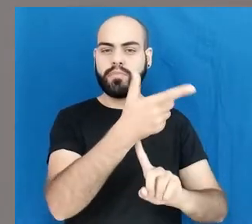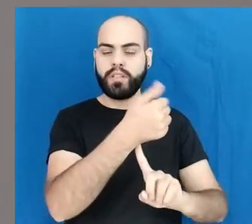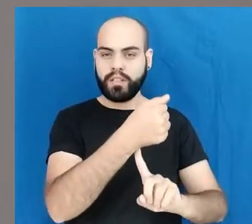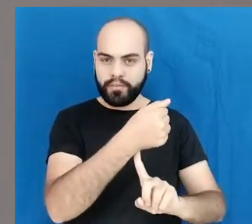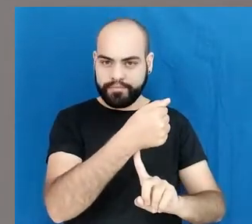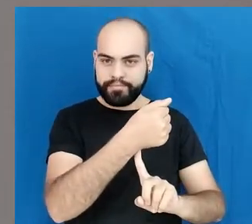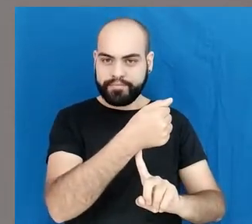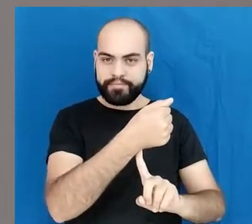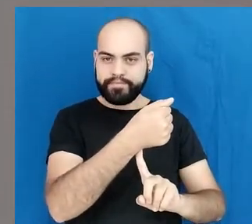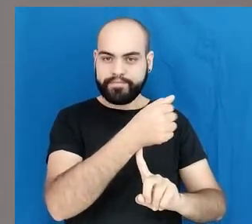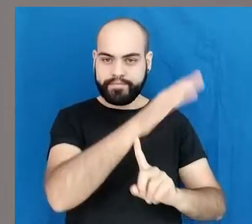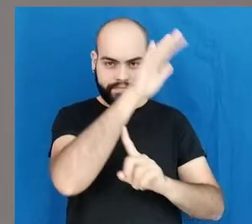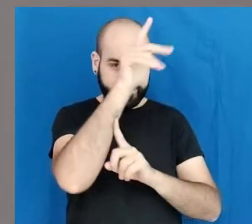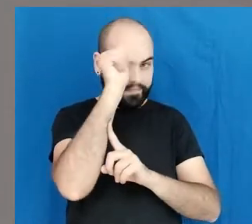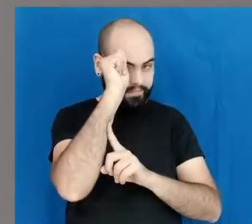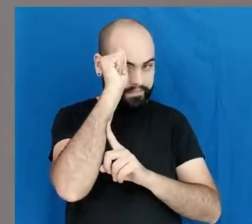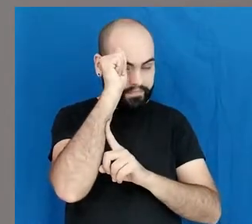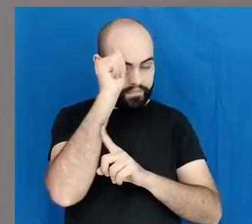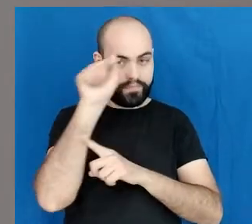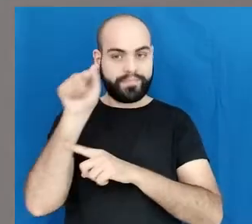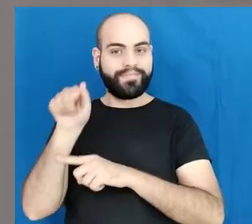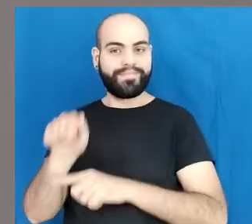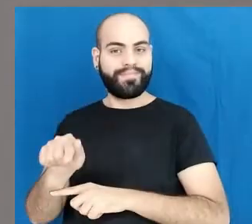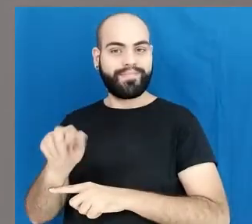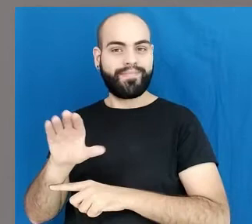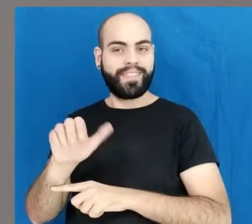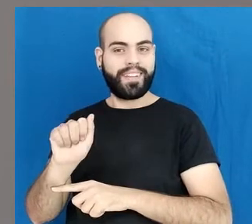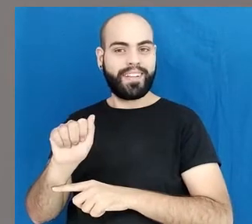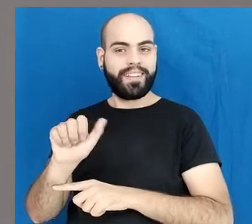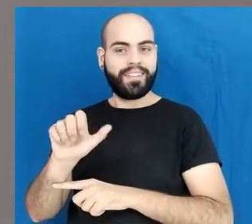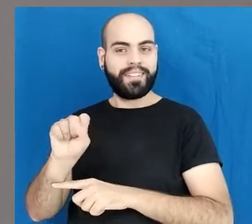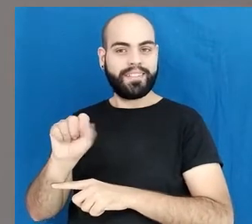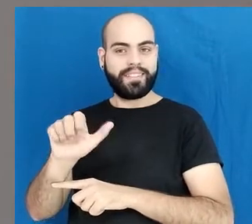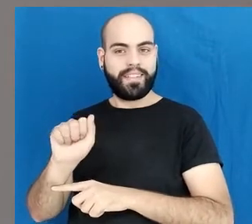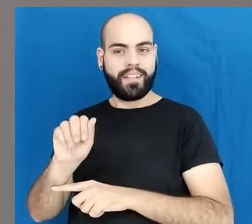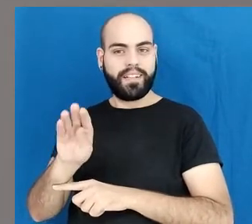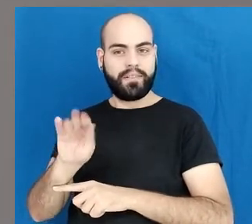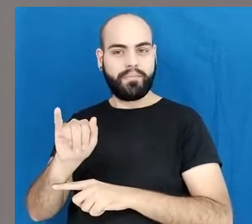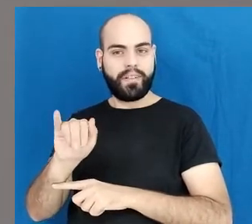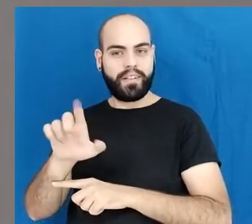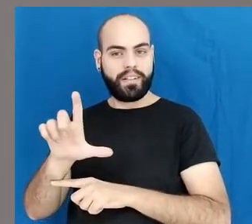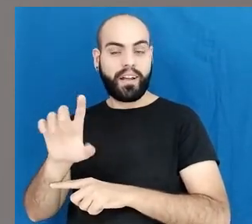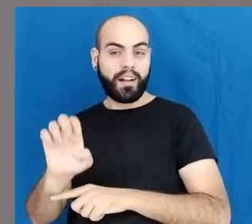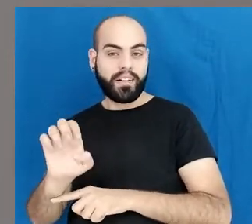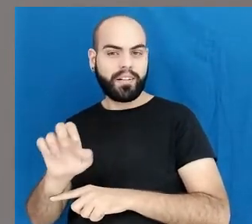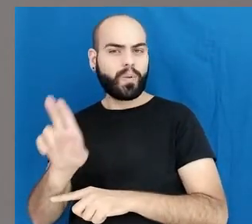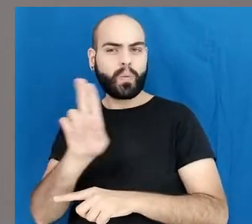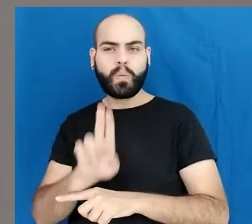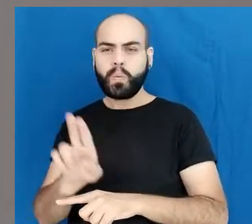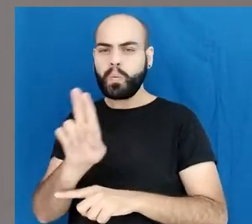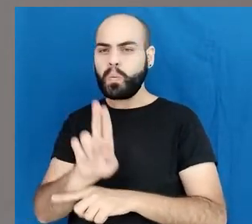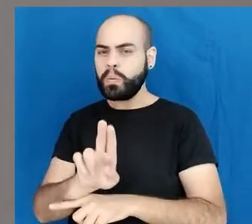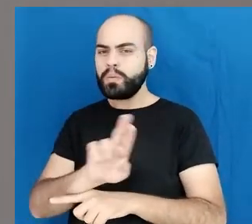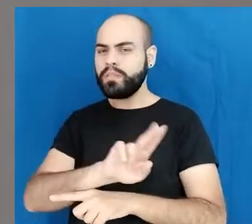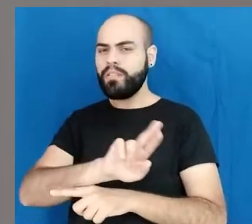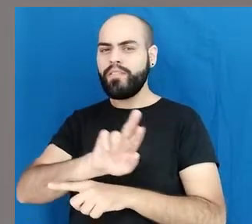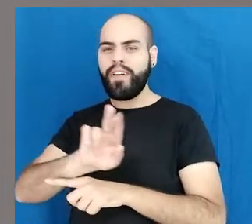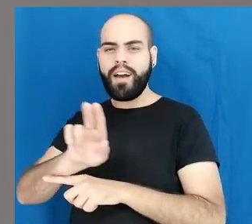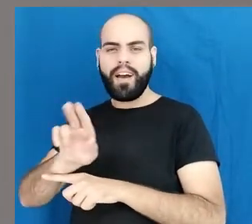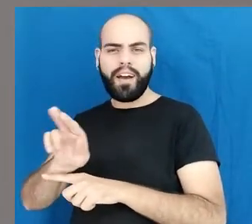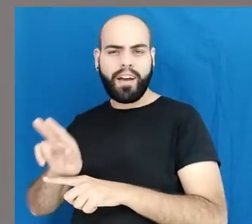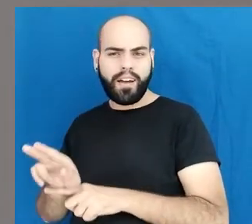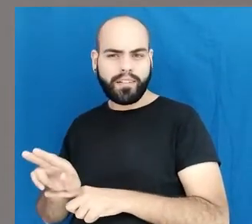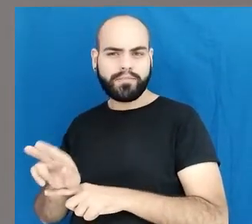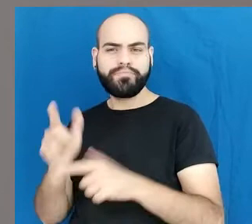Casa do Baile. E ela, como se sabe, né, ela passou por vários usos, muitos deles